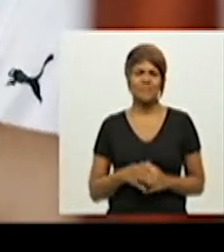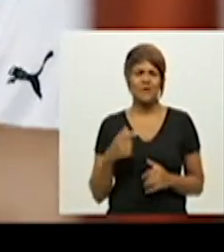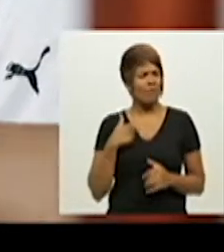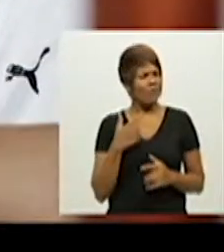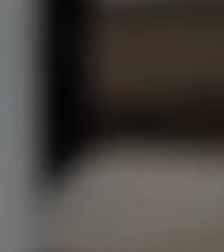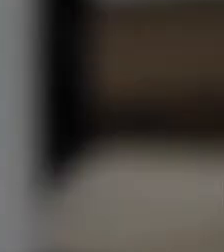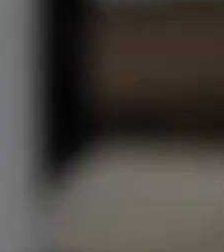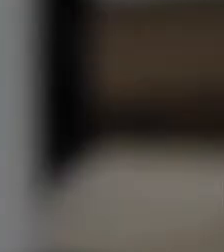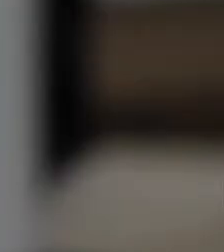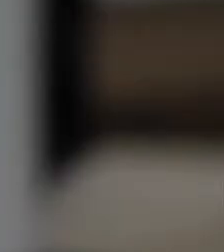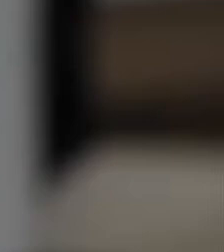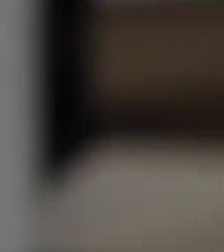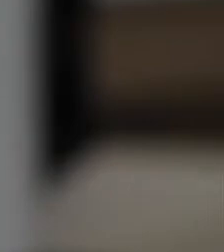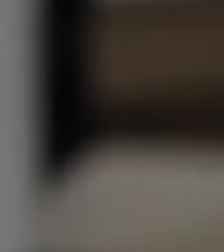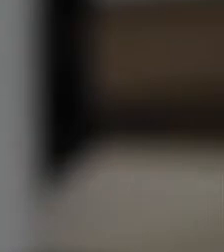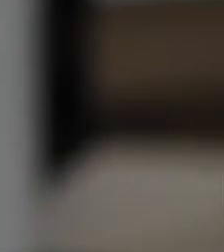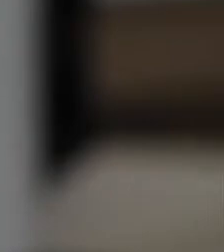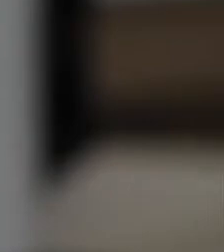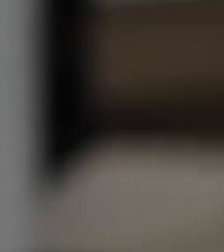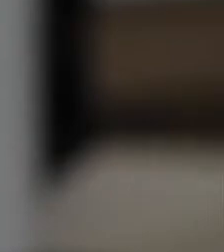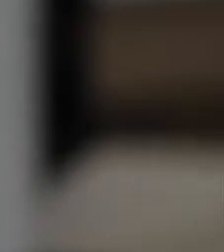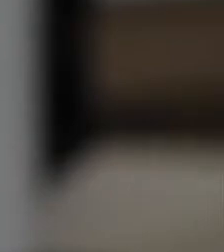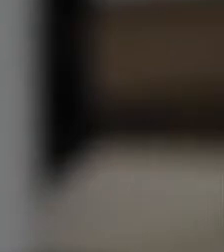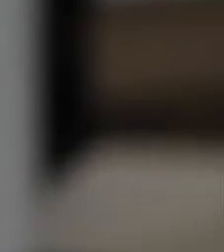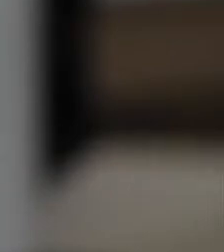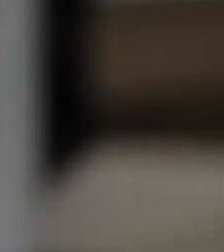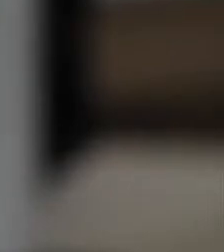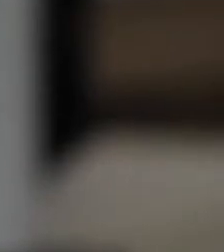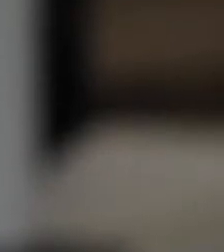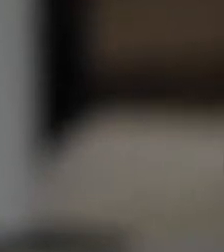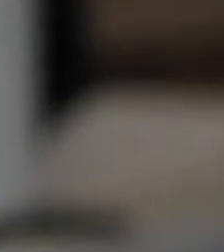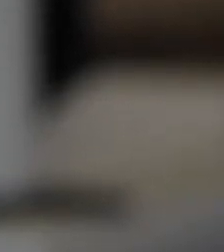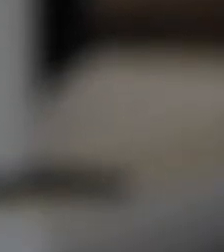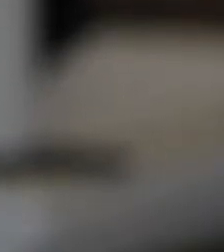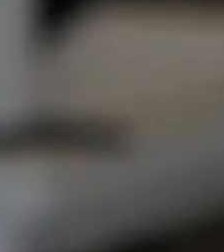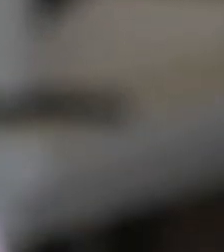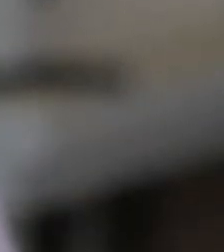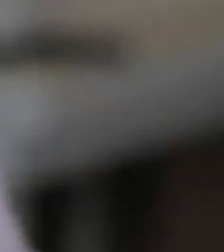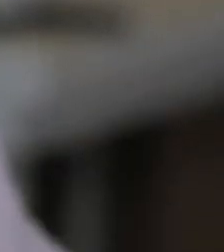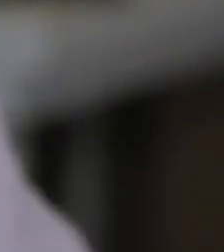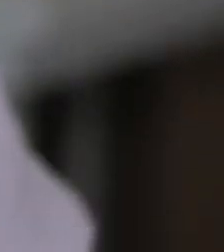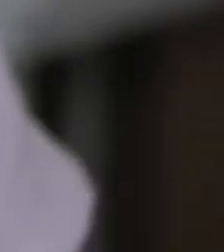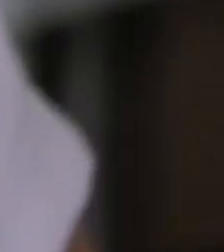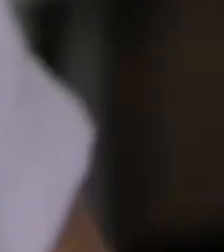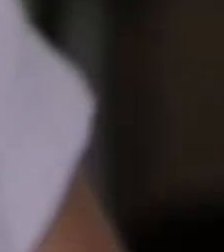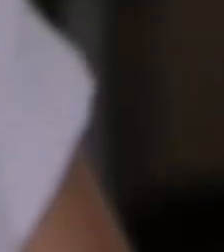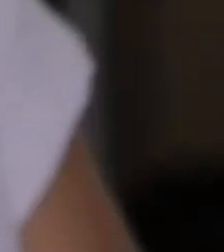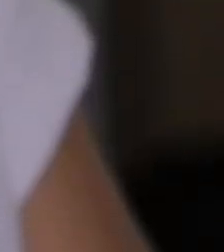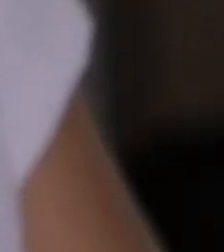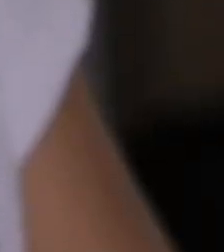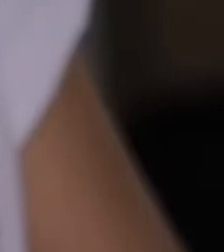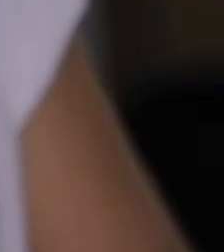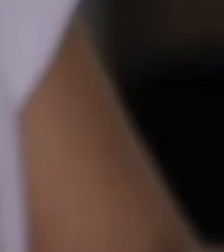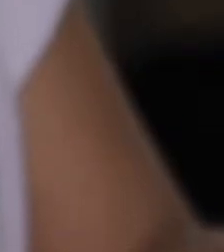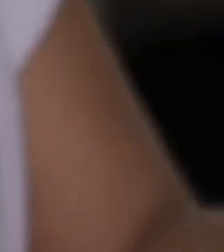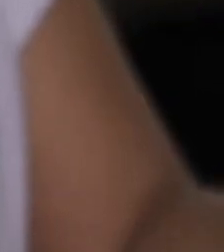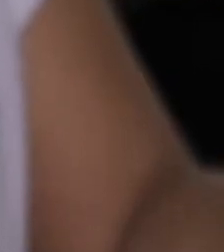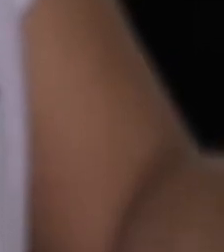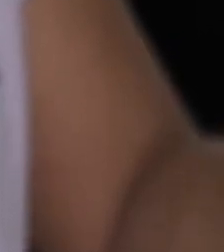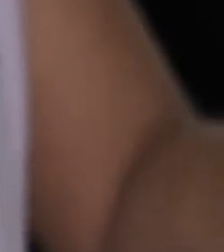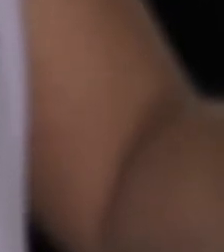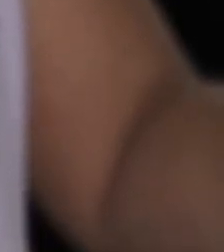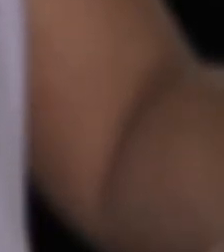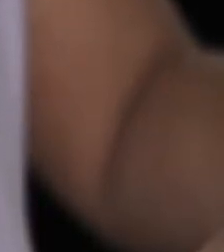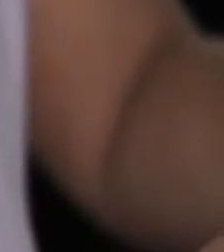médica daquele caso específico e não quiseram cobrar. Nós atendemos 4 tipos de deficiência. É deficiência visual ou